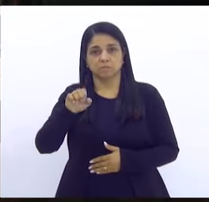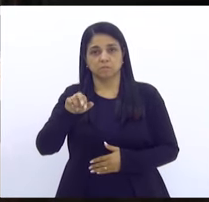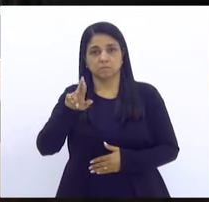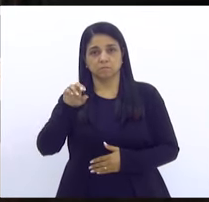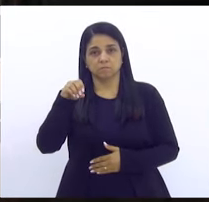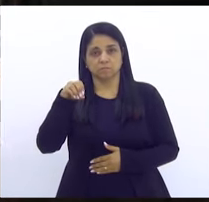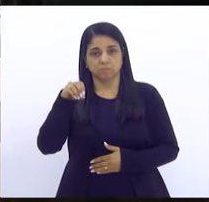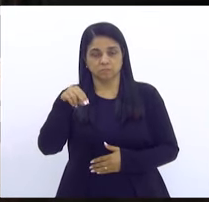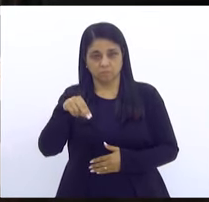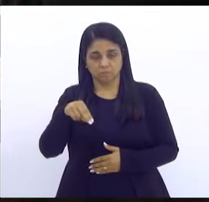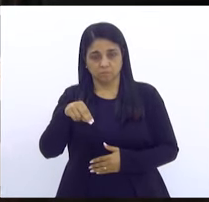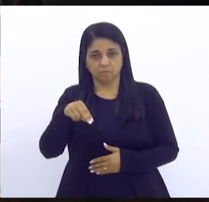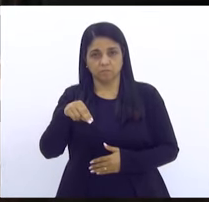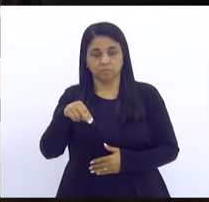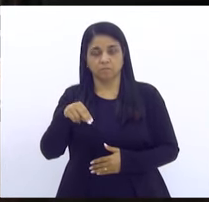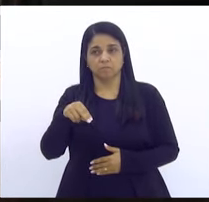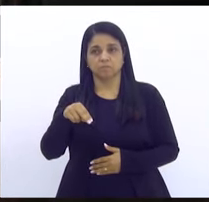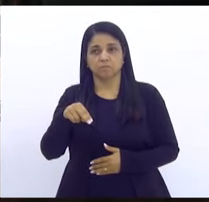O deputado...